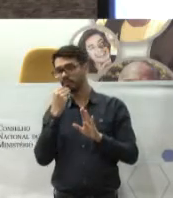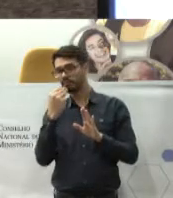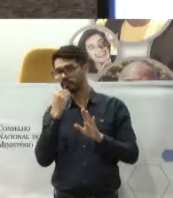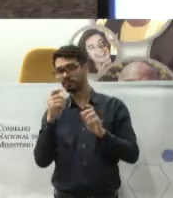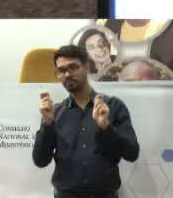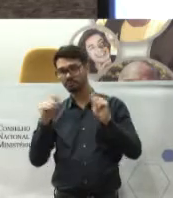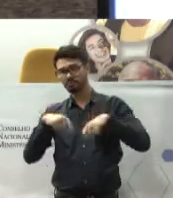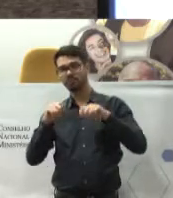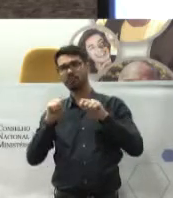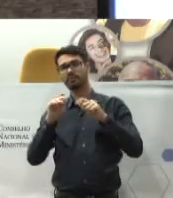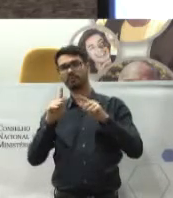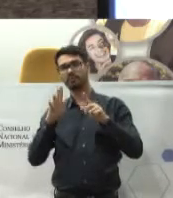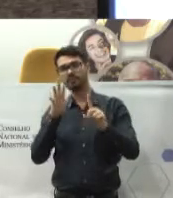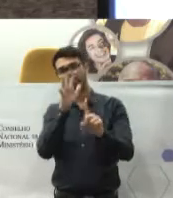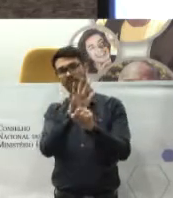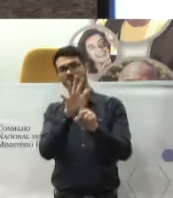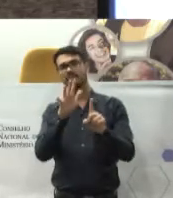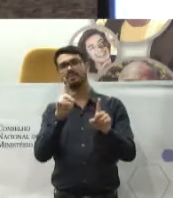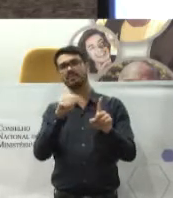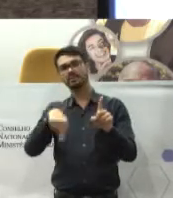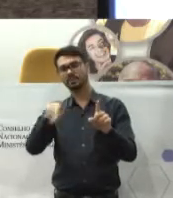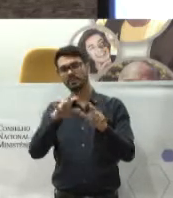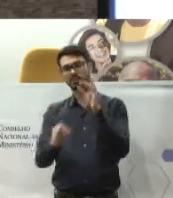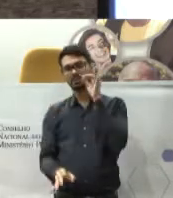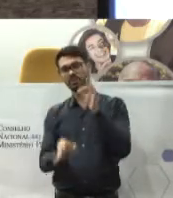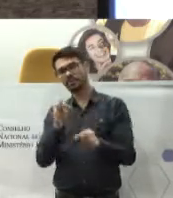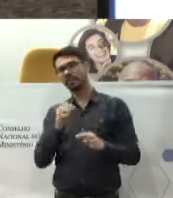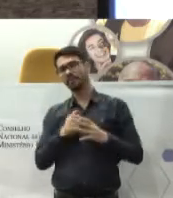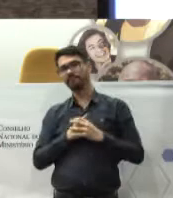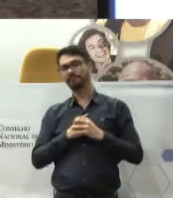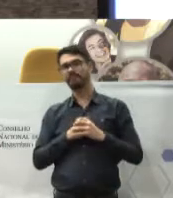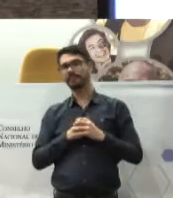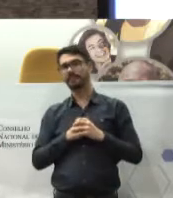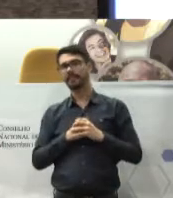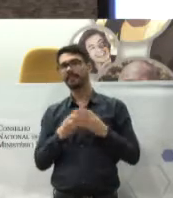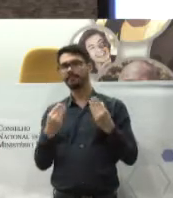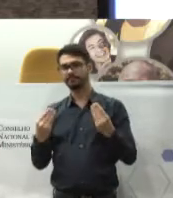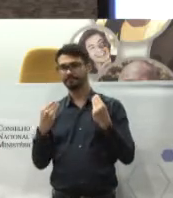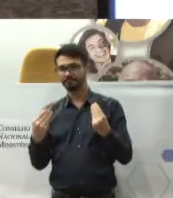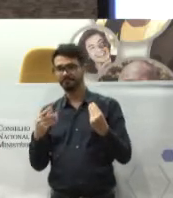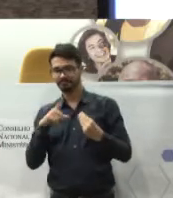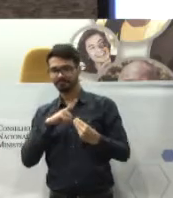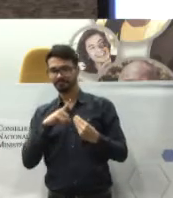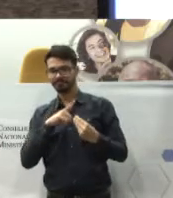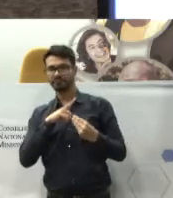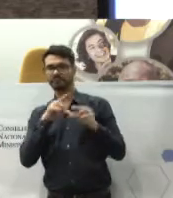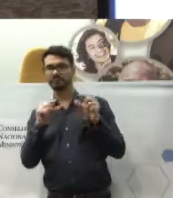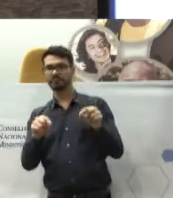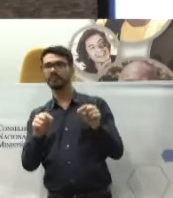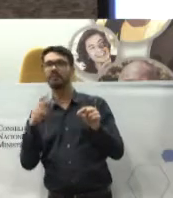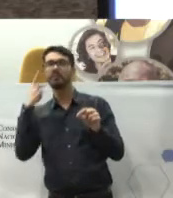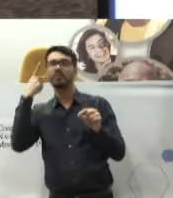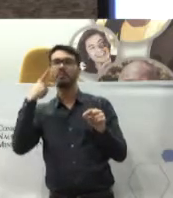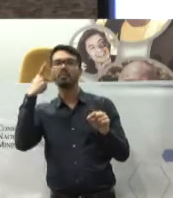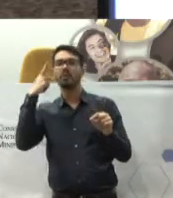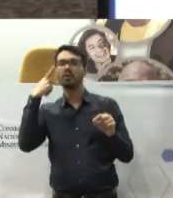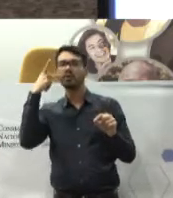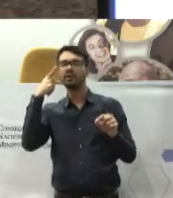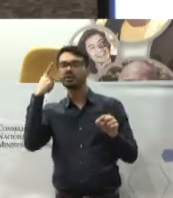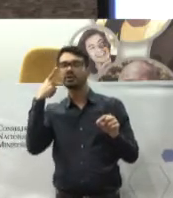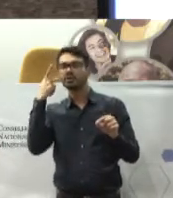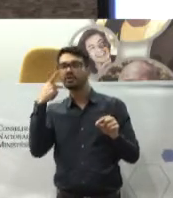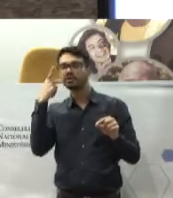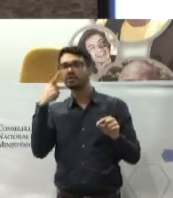judicial em políticas públicas. E essa intervenção judicial se dá quando há uma disfunção política do